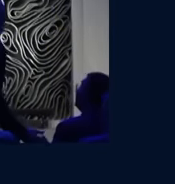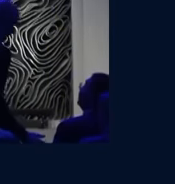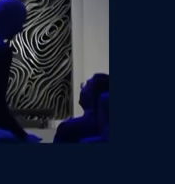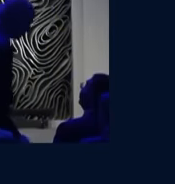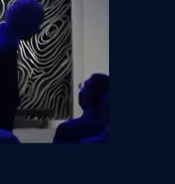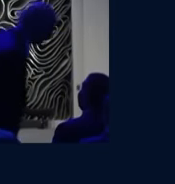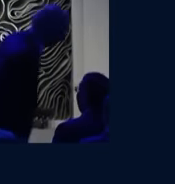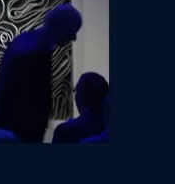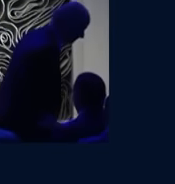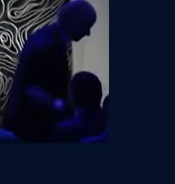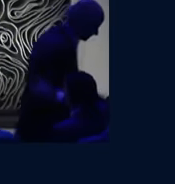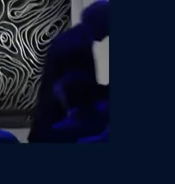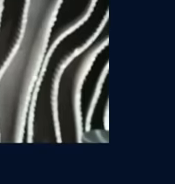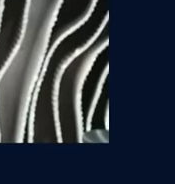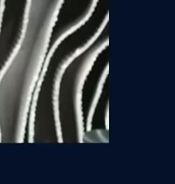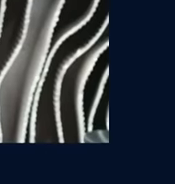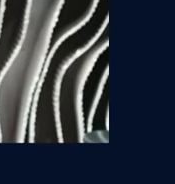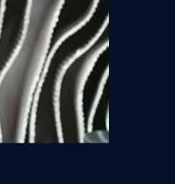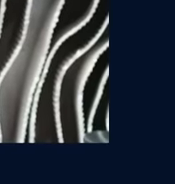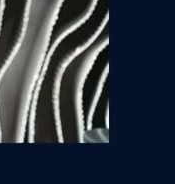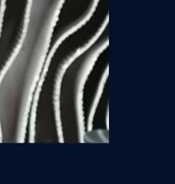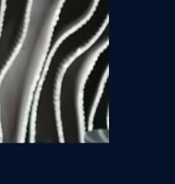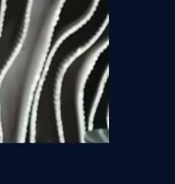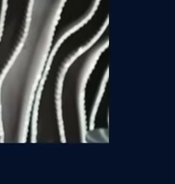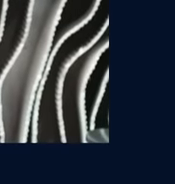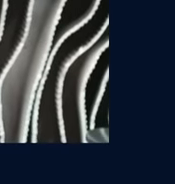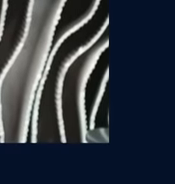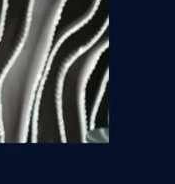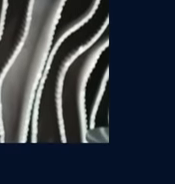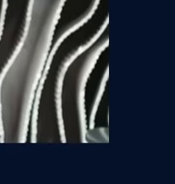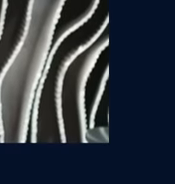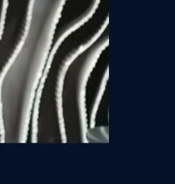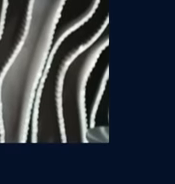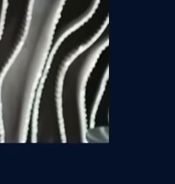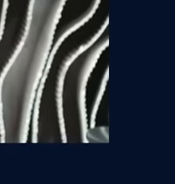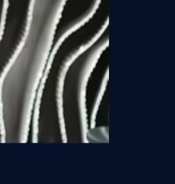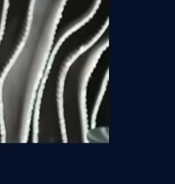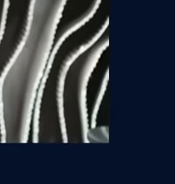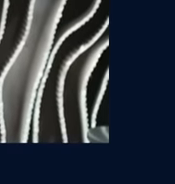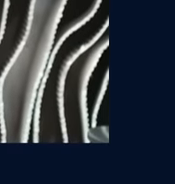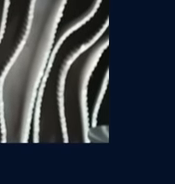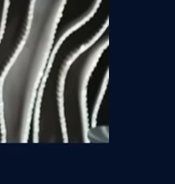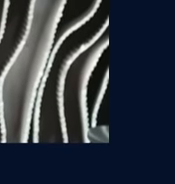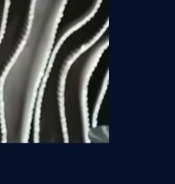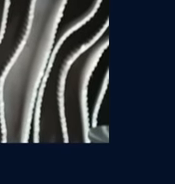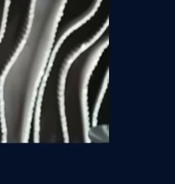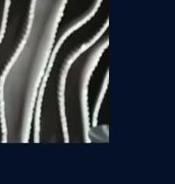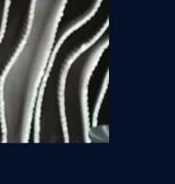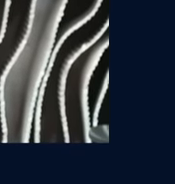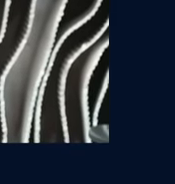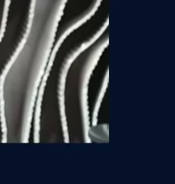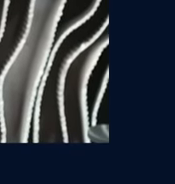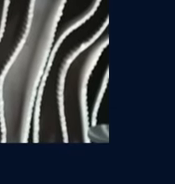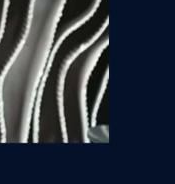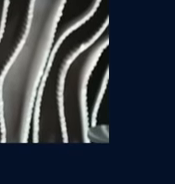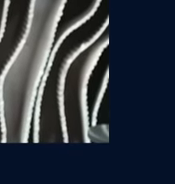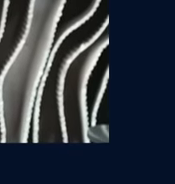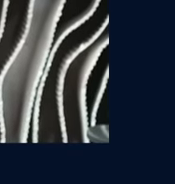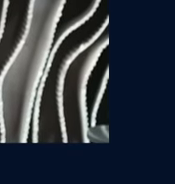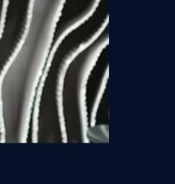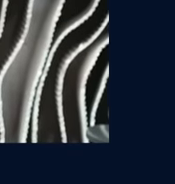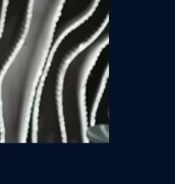obrigada por est aqui esse encerramento do do evento Steves eu queria ouvir começar aqui